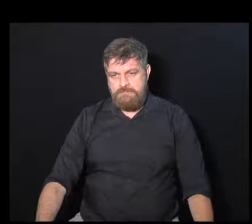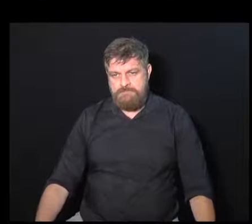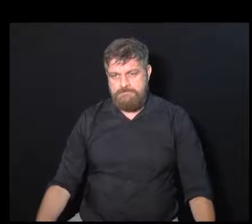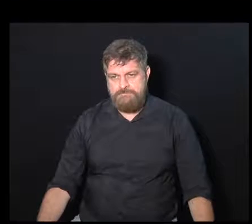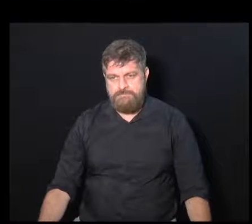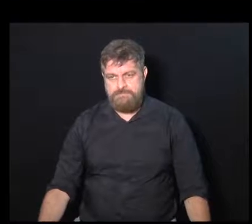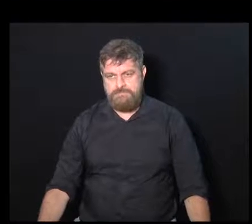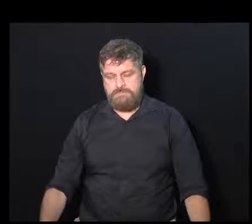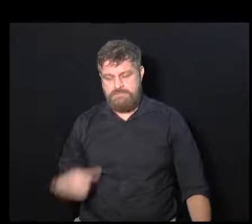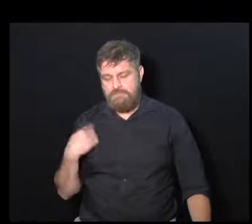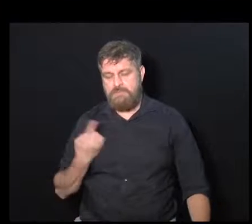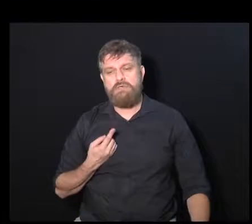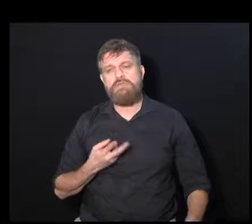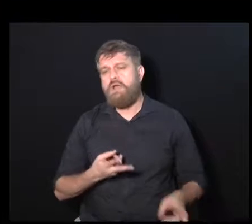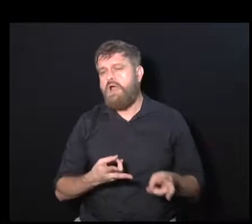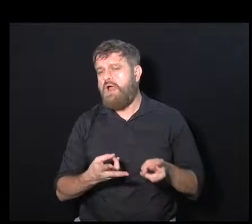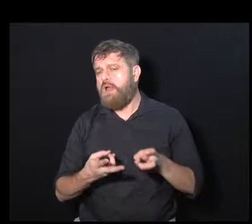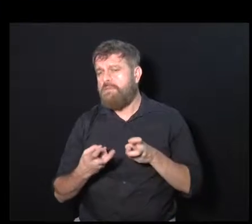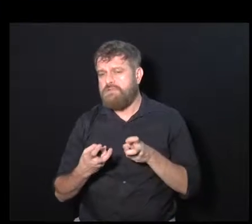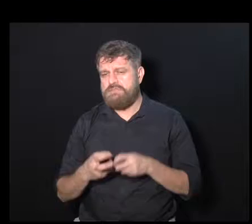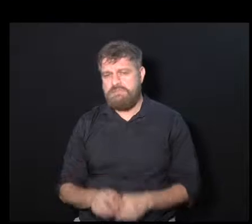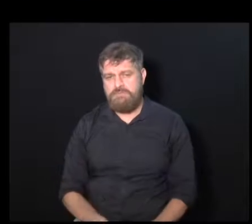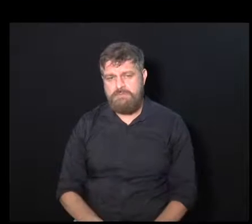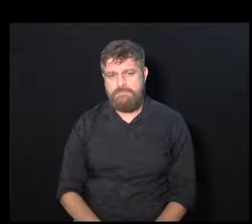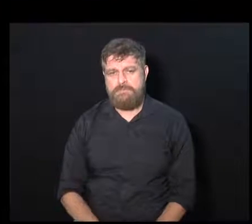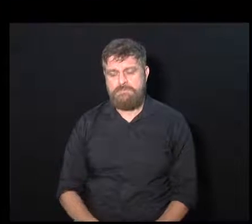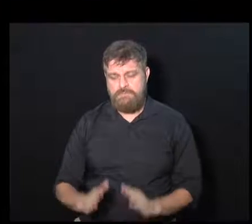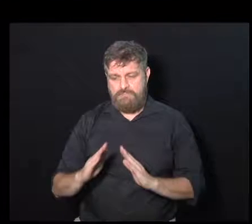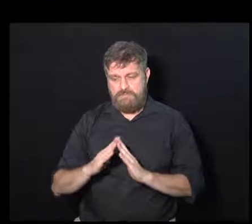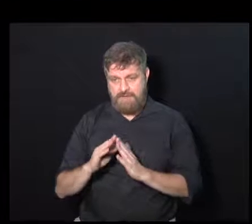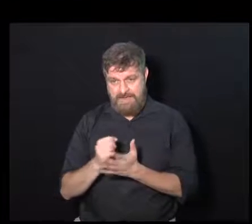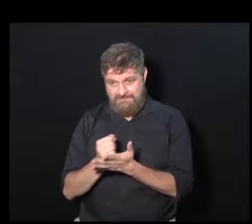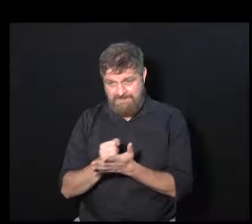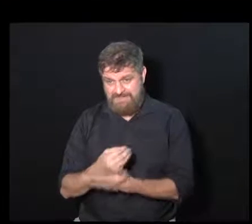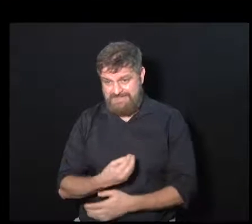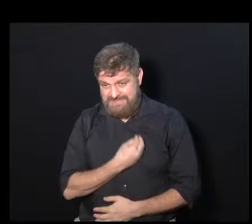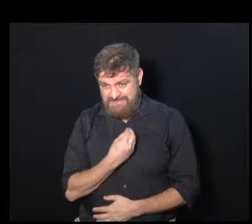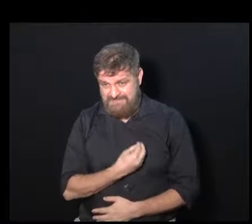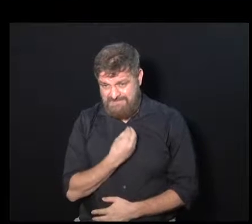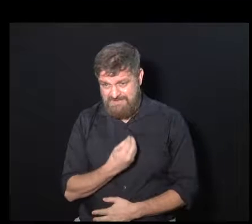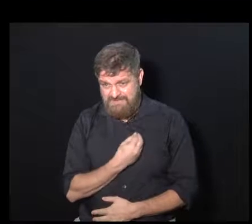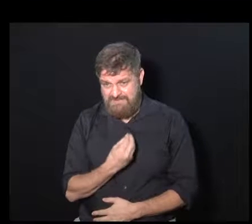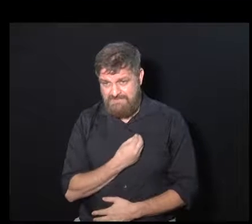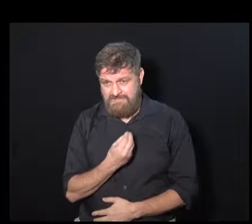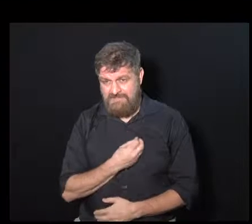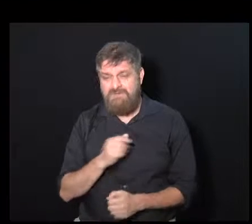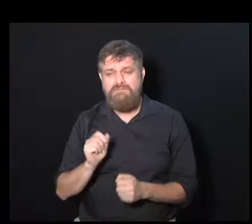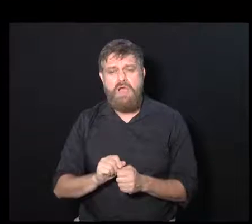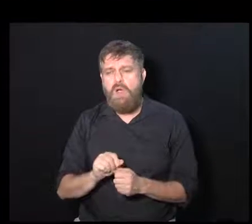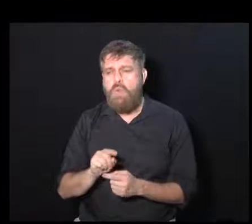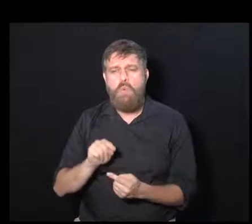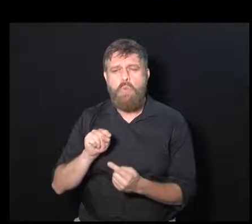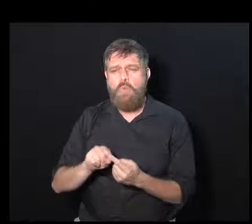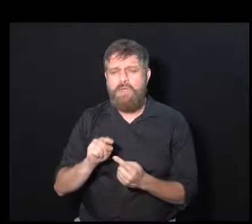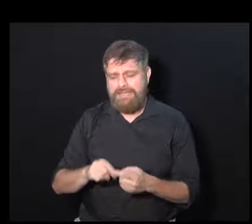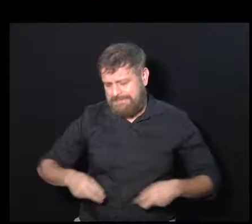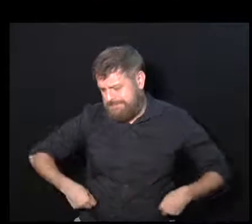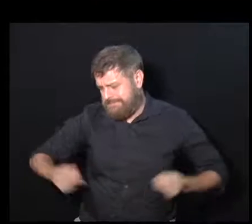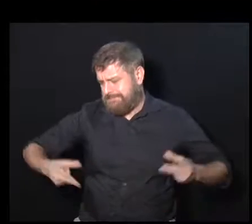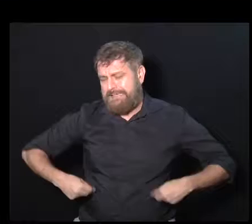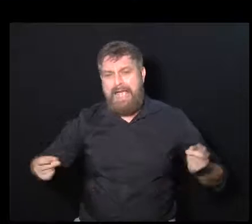Então, a gente percebe que a utilização das farmácias vivas diminui muito o